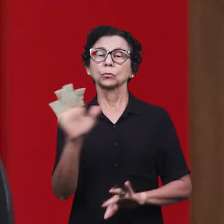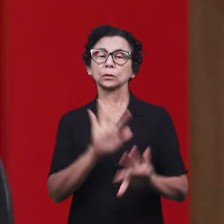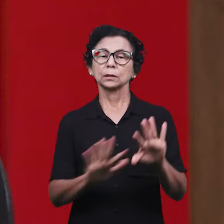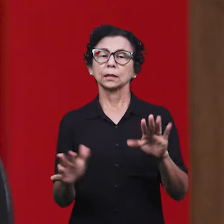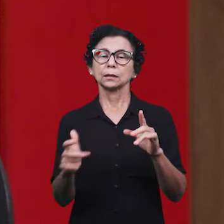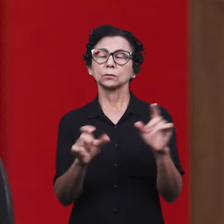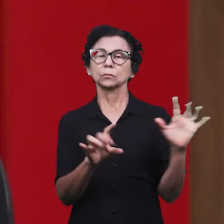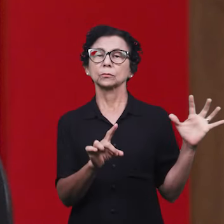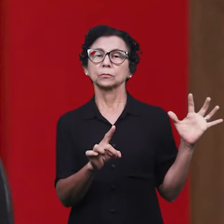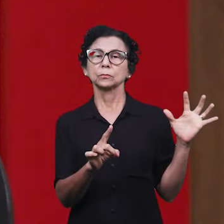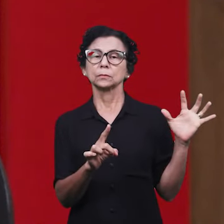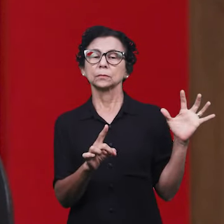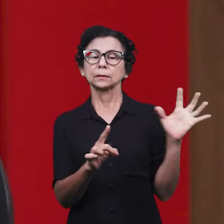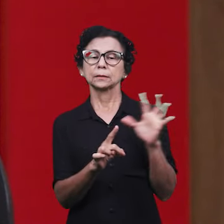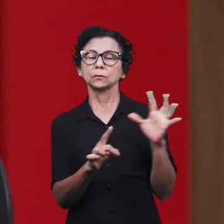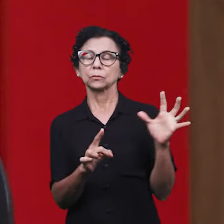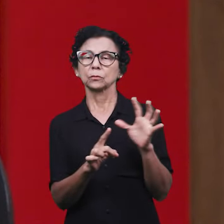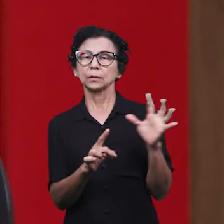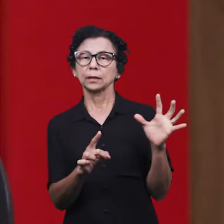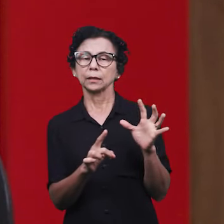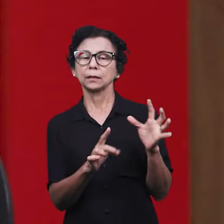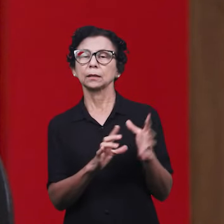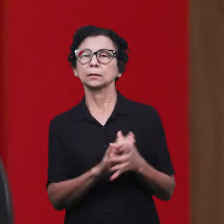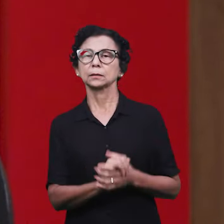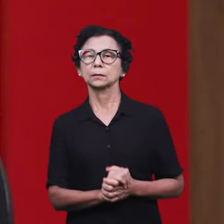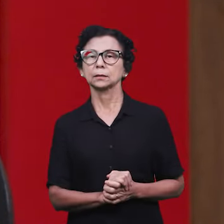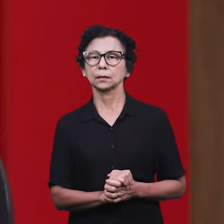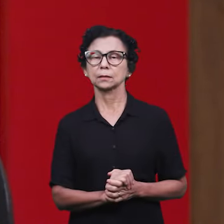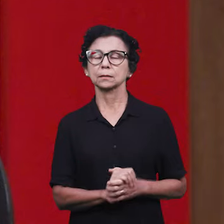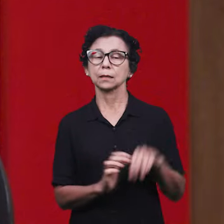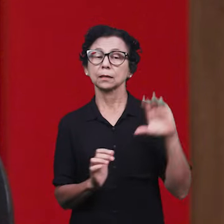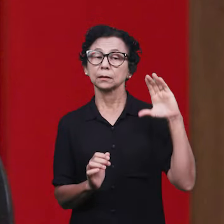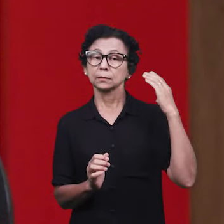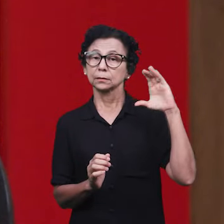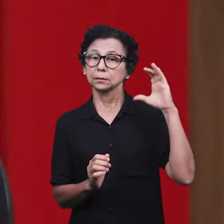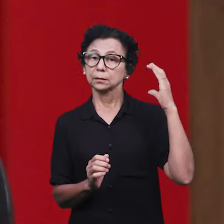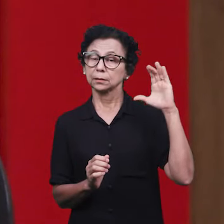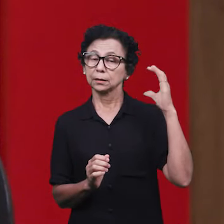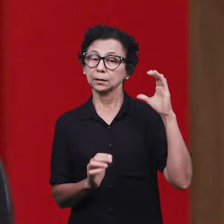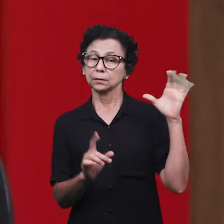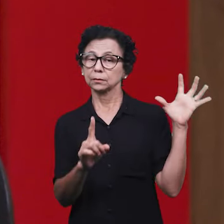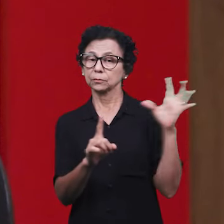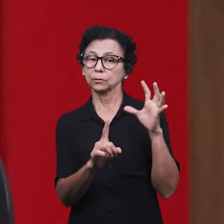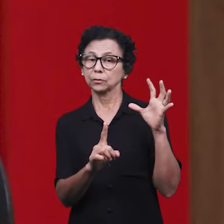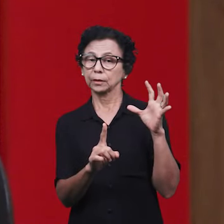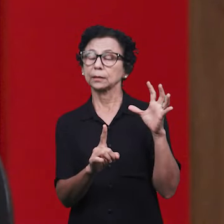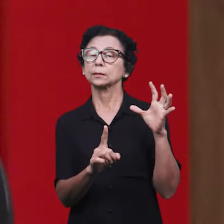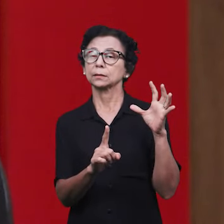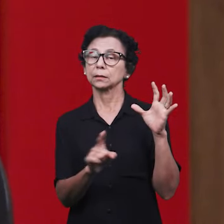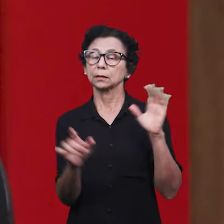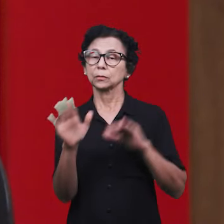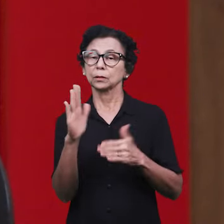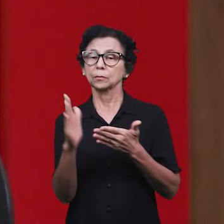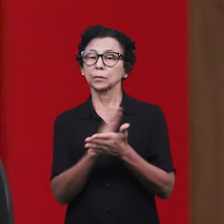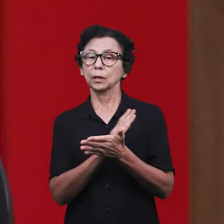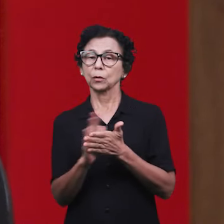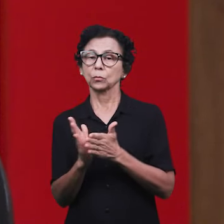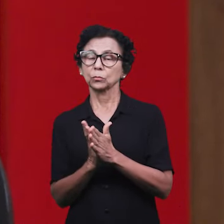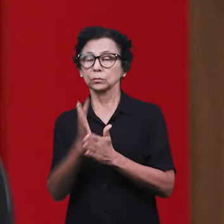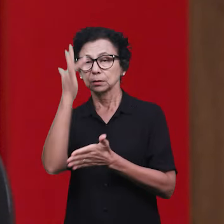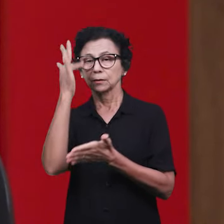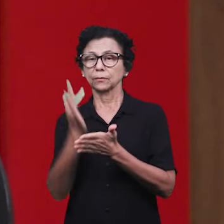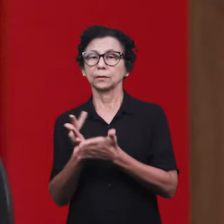e da ação da falsamente chamada ciência, pela qual alguns desviaram da fé. Então, esses dois